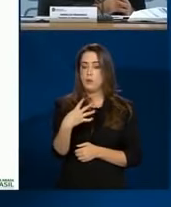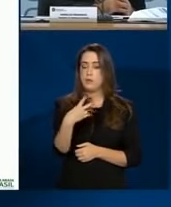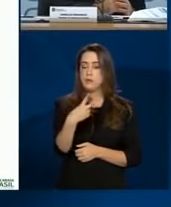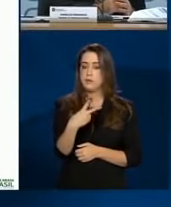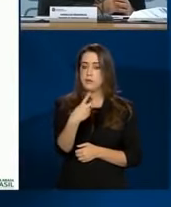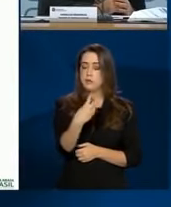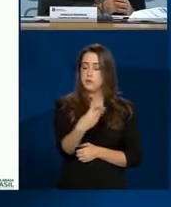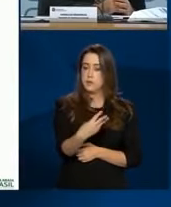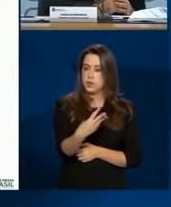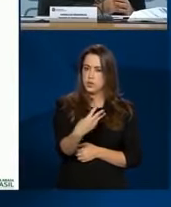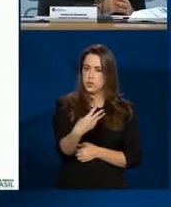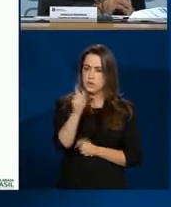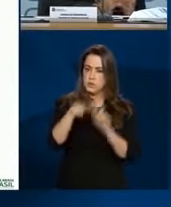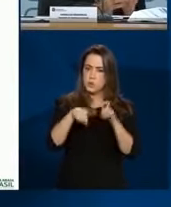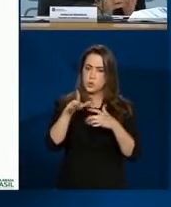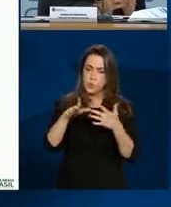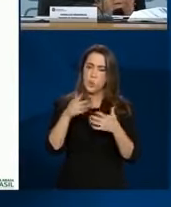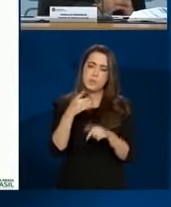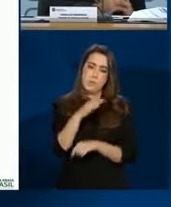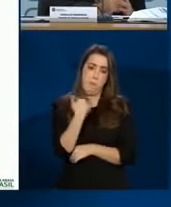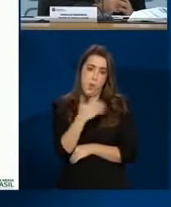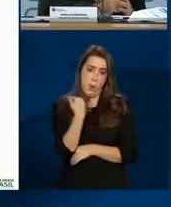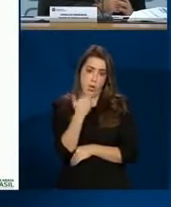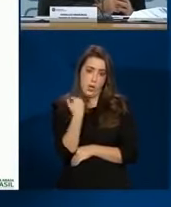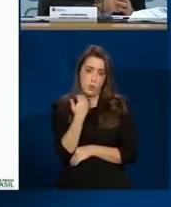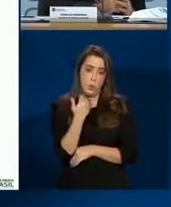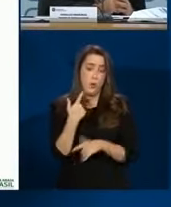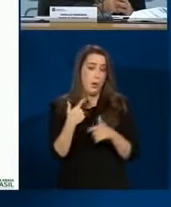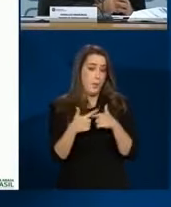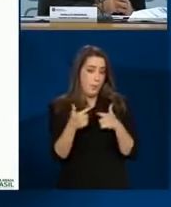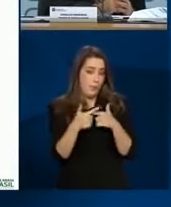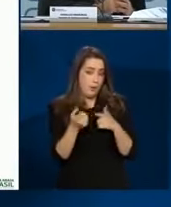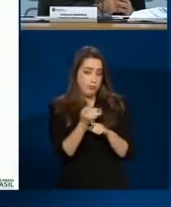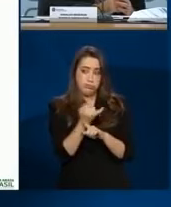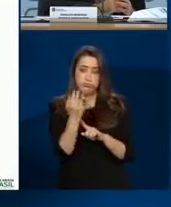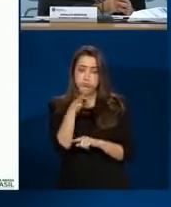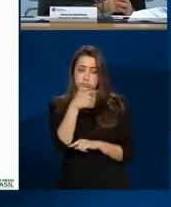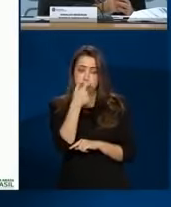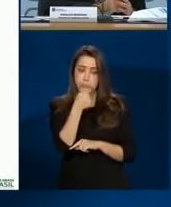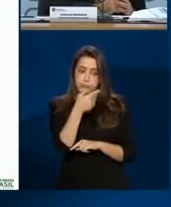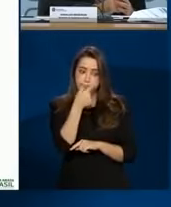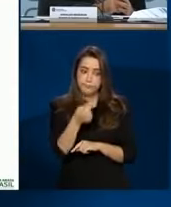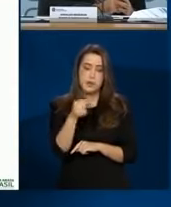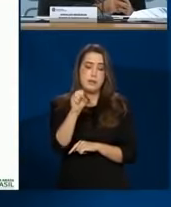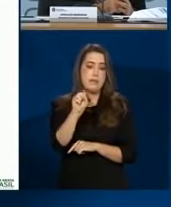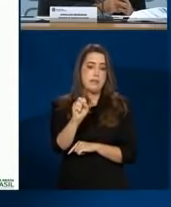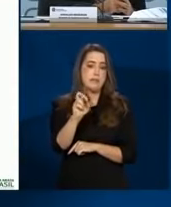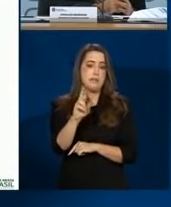133.423 óbitos por SRAG no acumulativo, no total, né, e desses